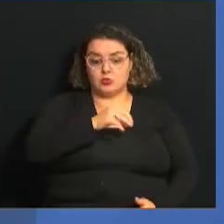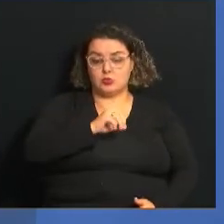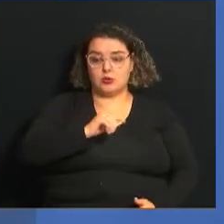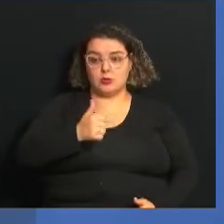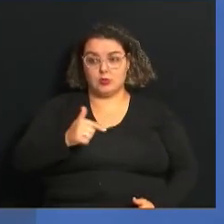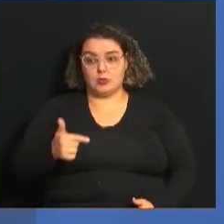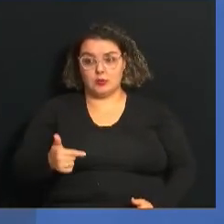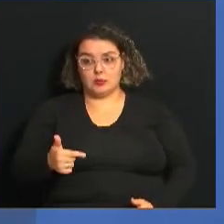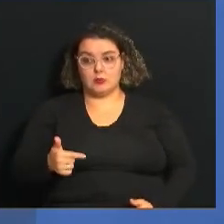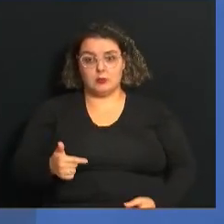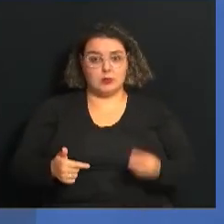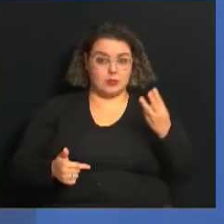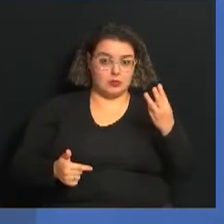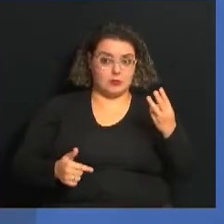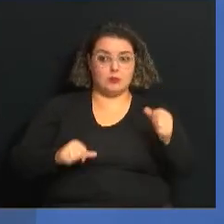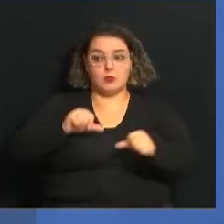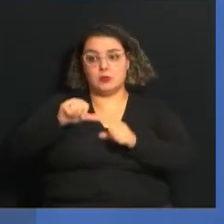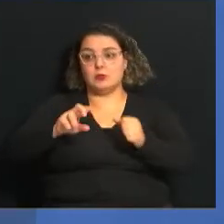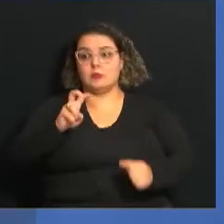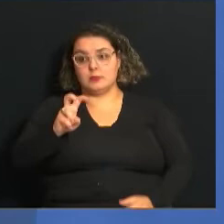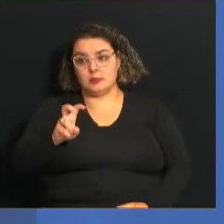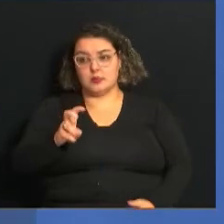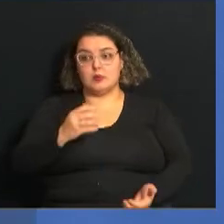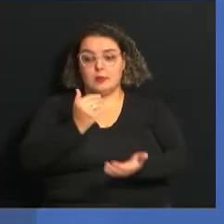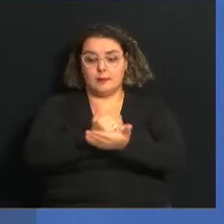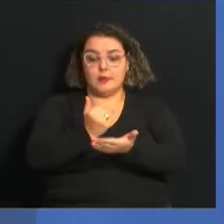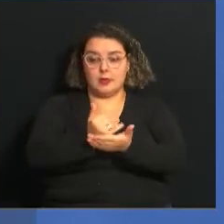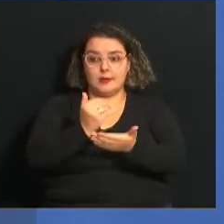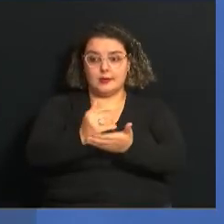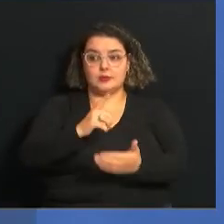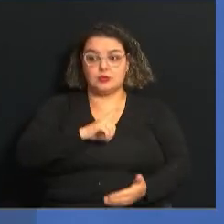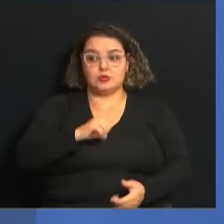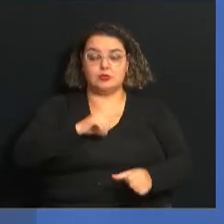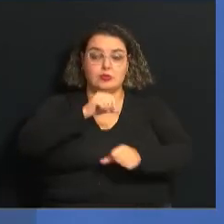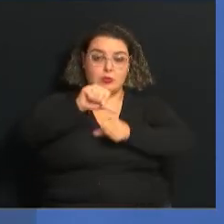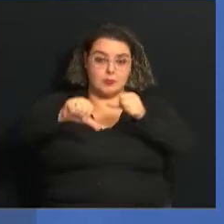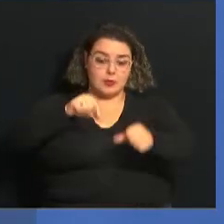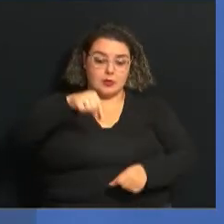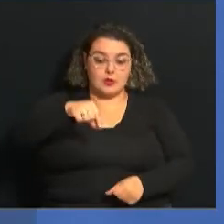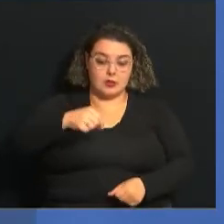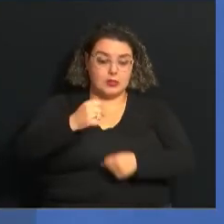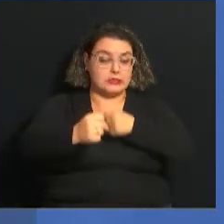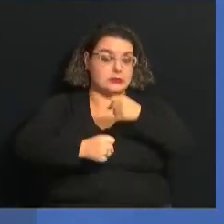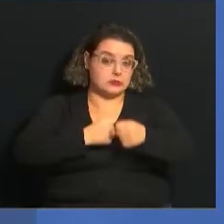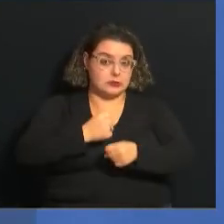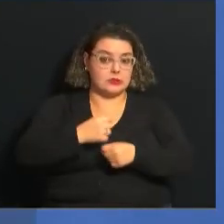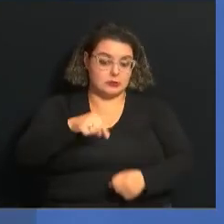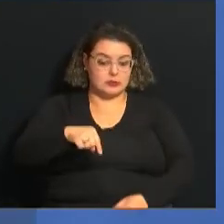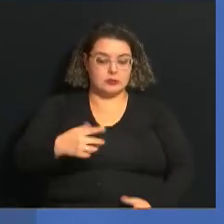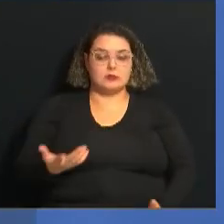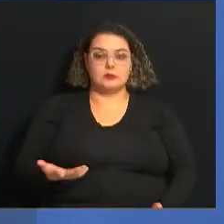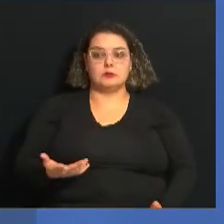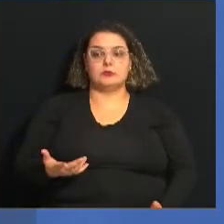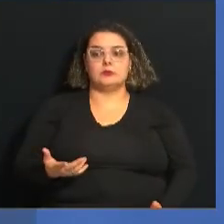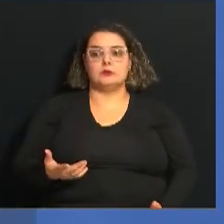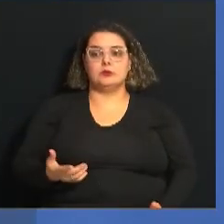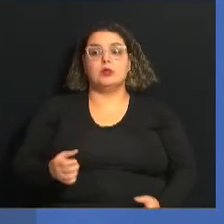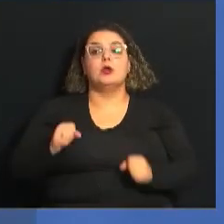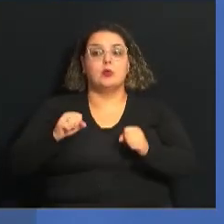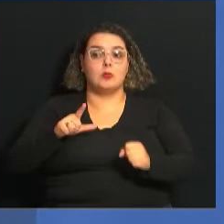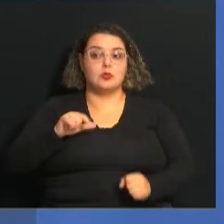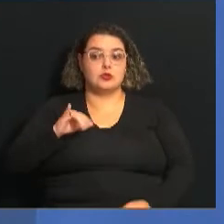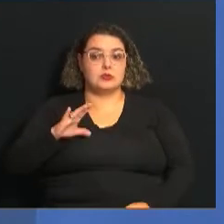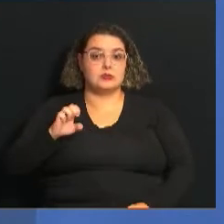de 3 para 5 parcelas. Nós tivemos esse ano essa mudança. E também é possível fazer o licenciamento